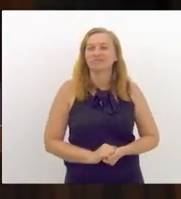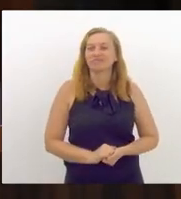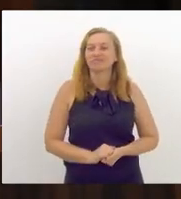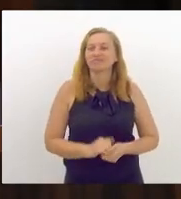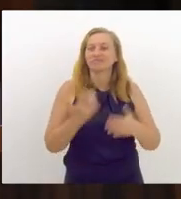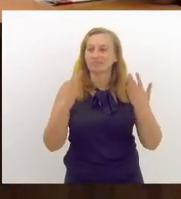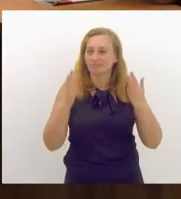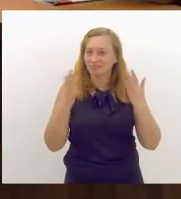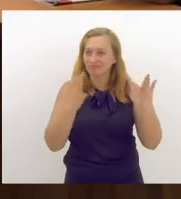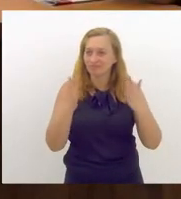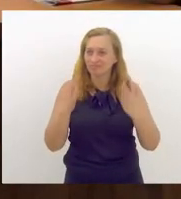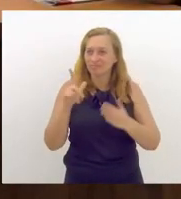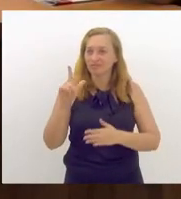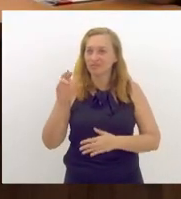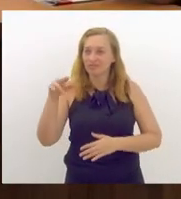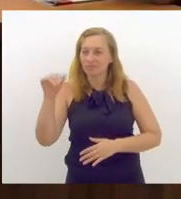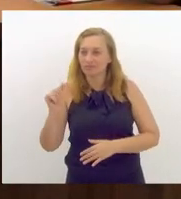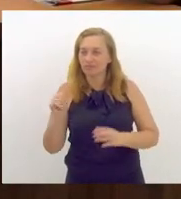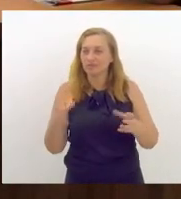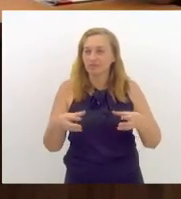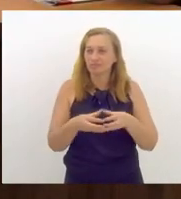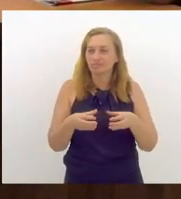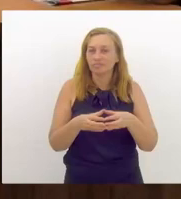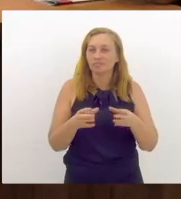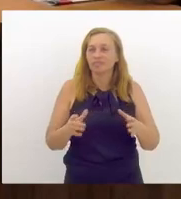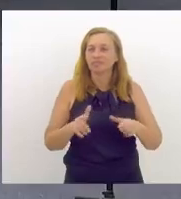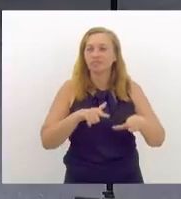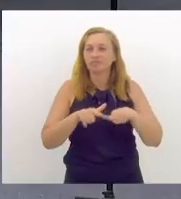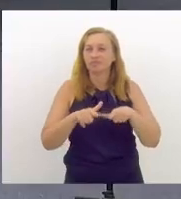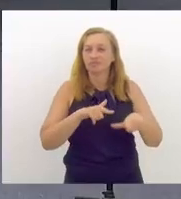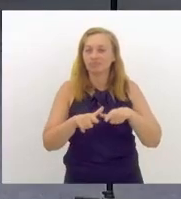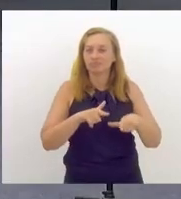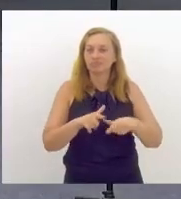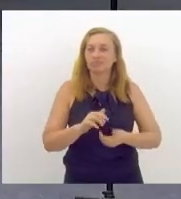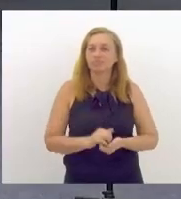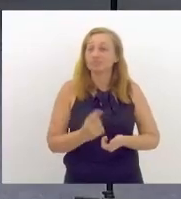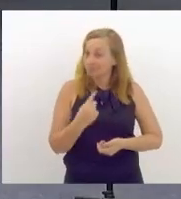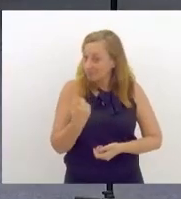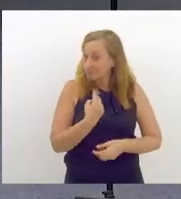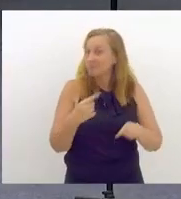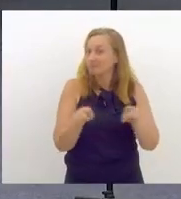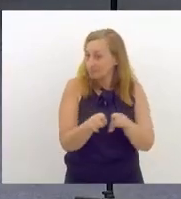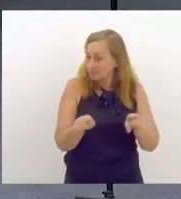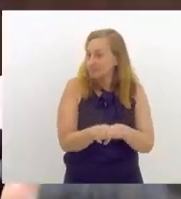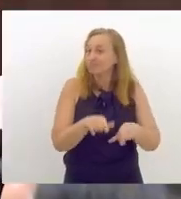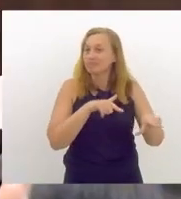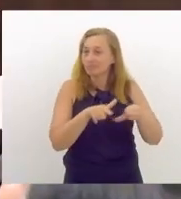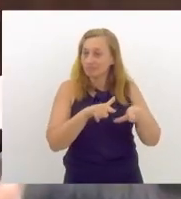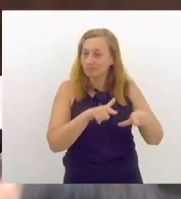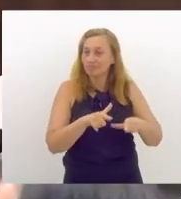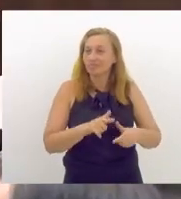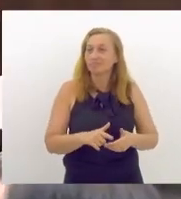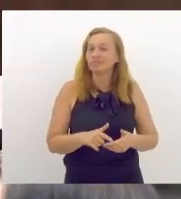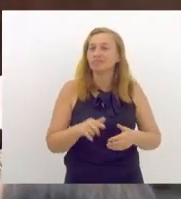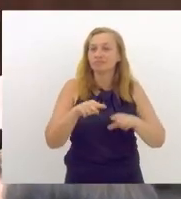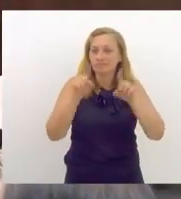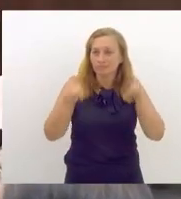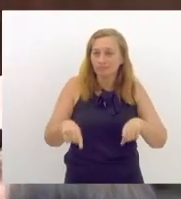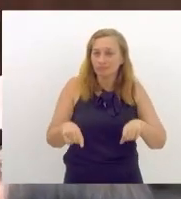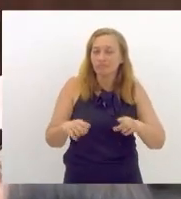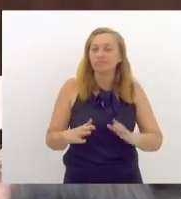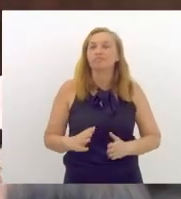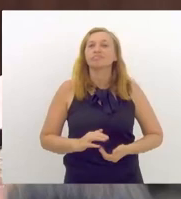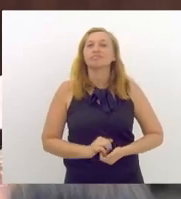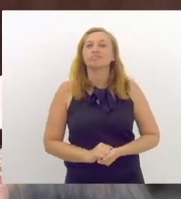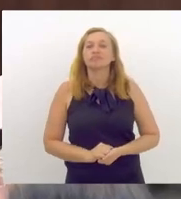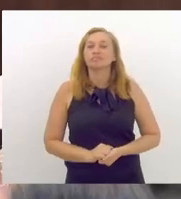Palma gente para Lúcia para a equipe da comissão do trabalho para nós trabalhadores e trabalhadoras servidores e